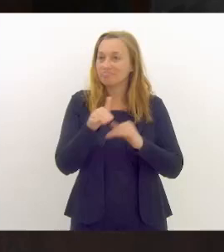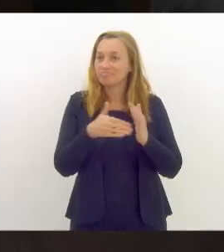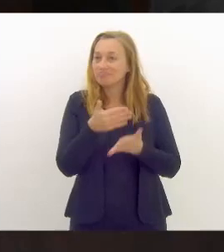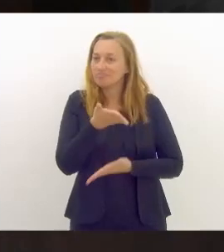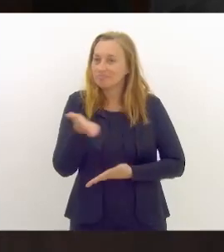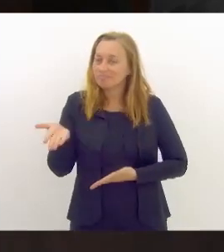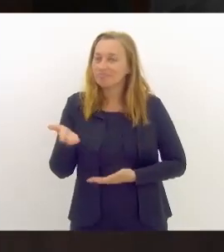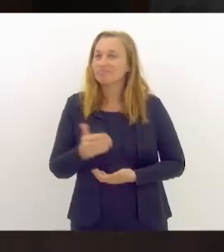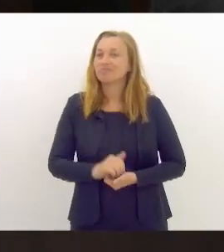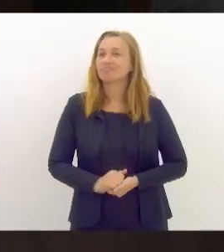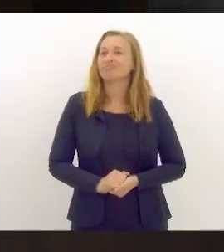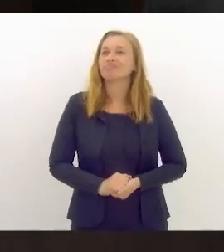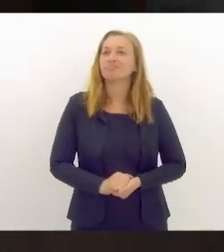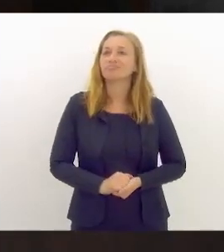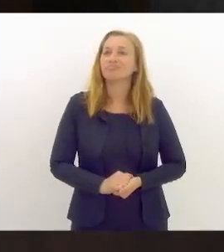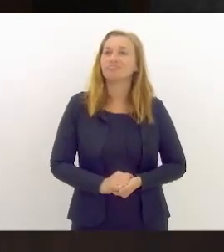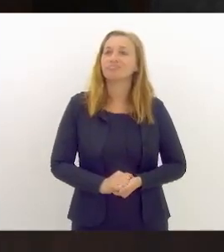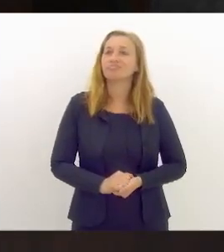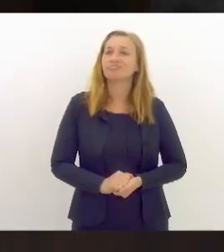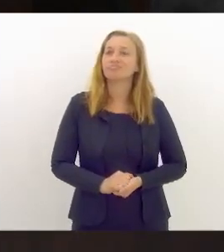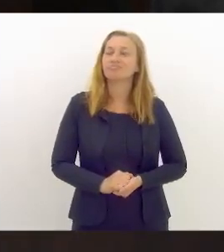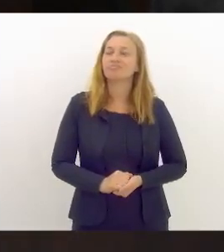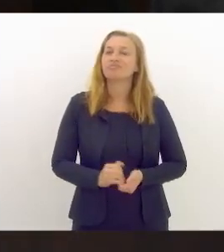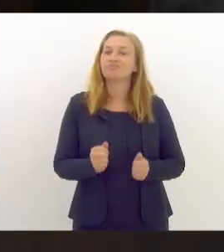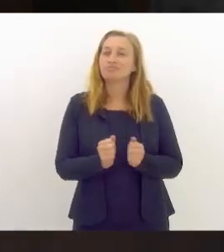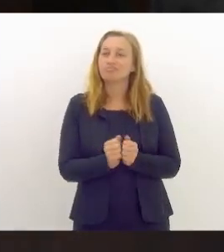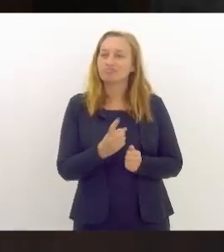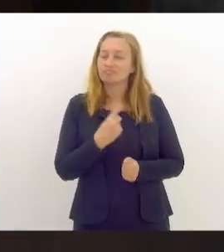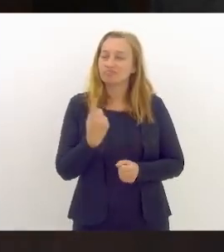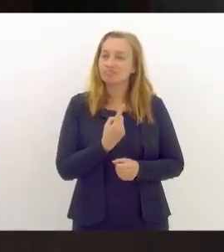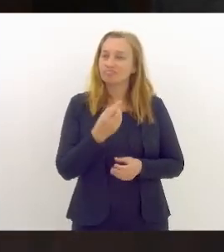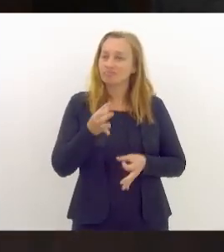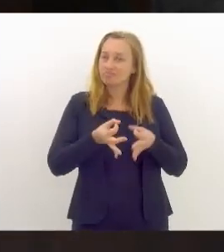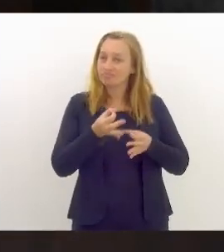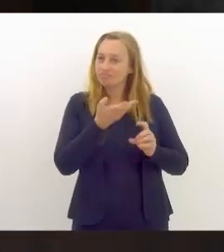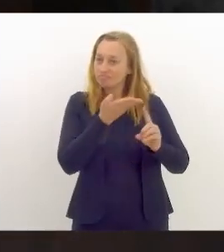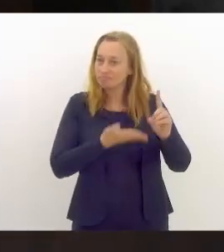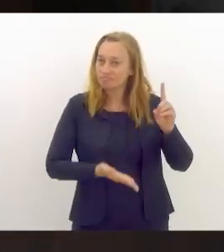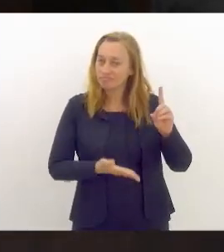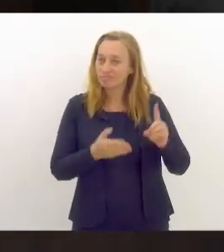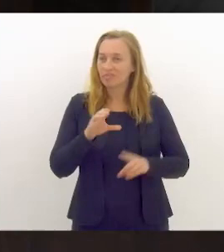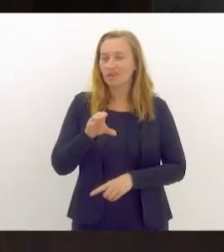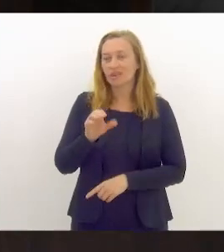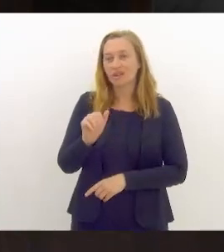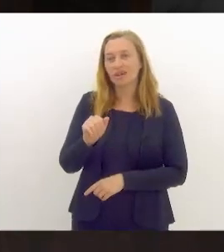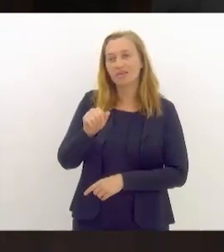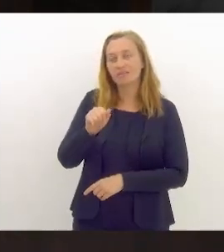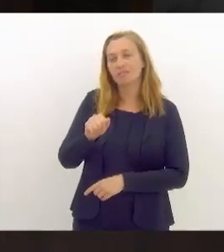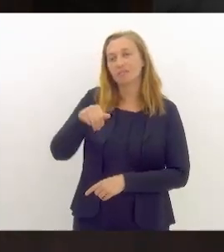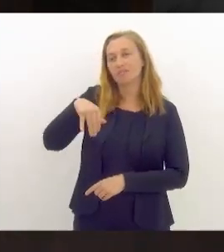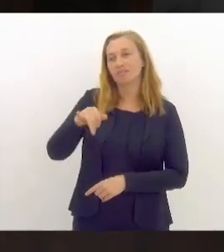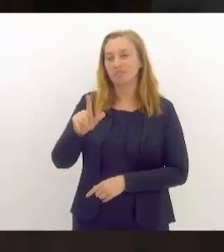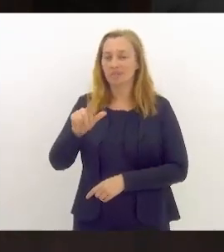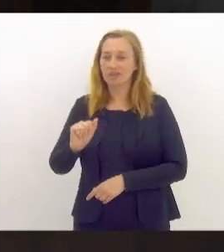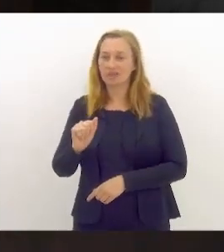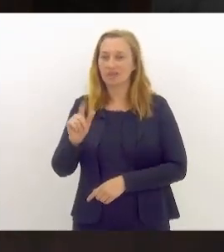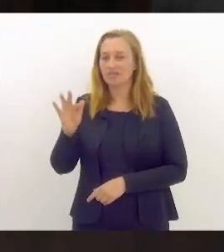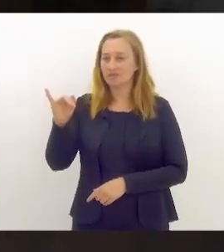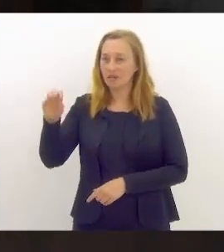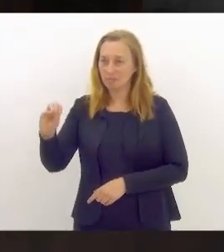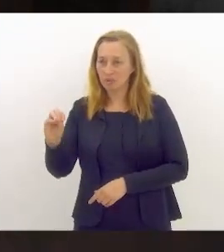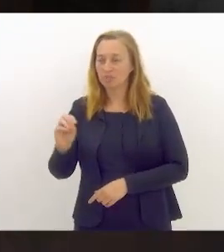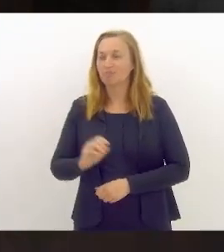todos vocês que participam conosco dessa justa homenagem sabe Camile talvez